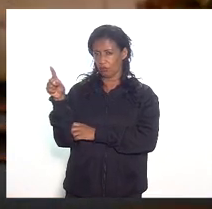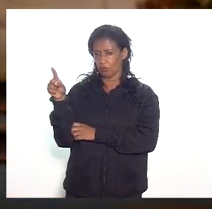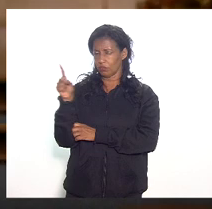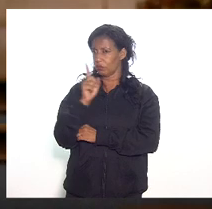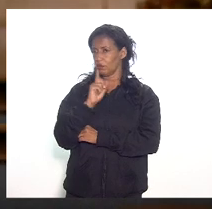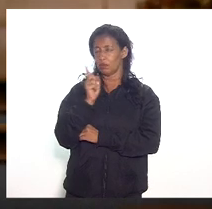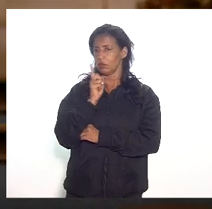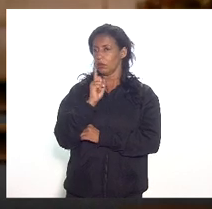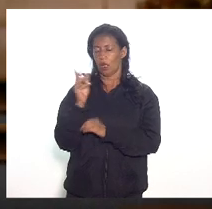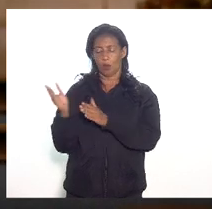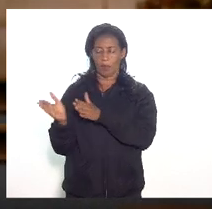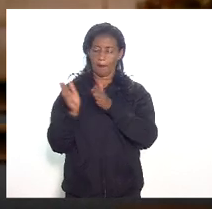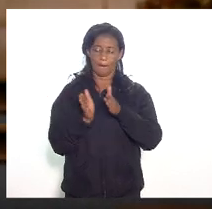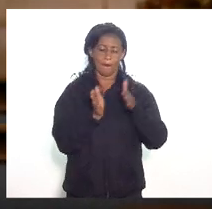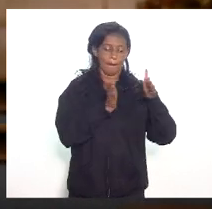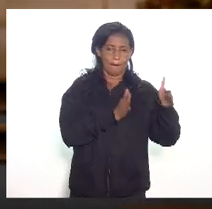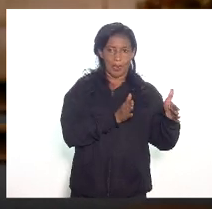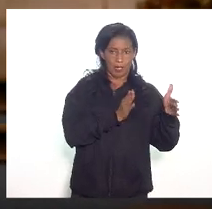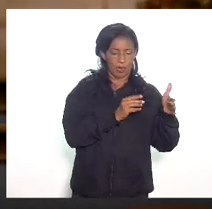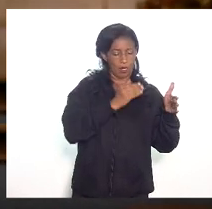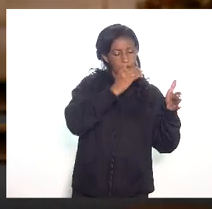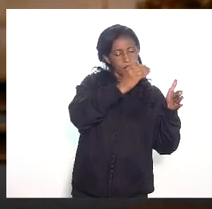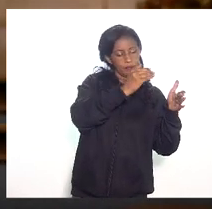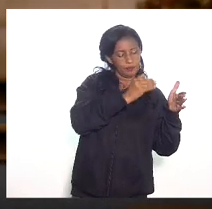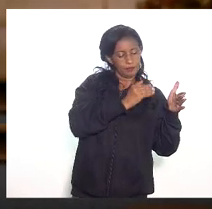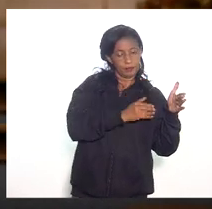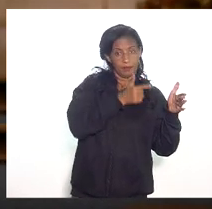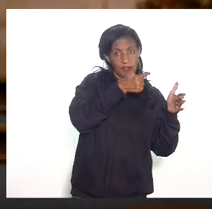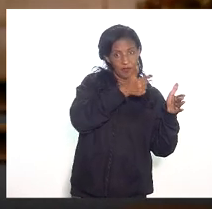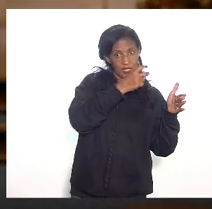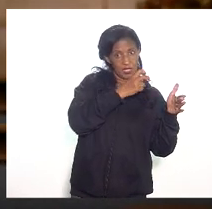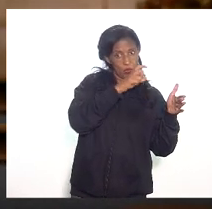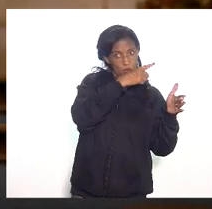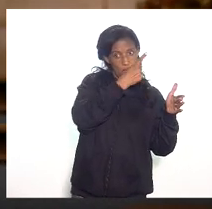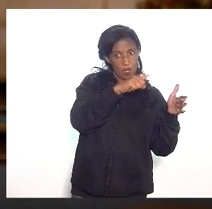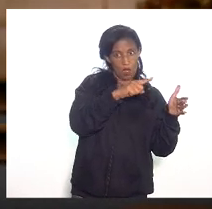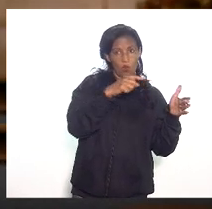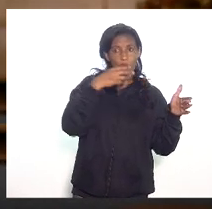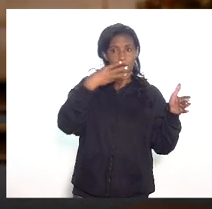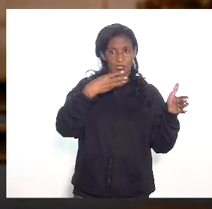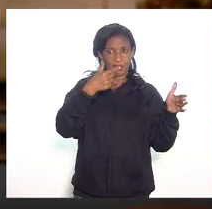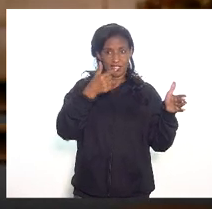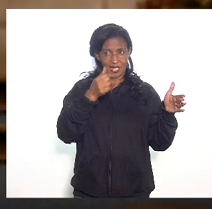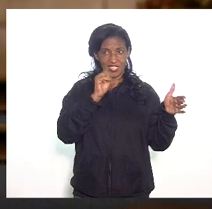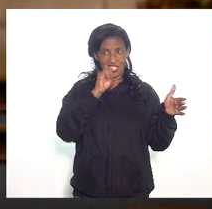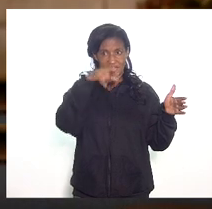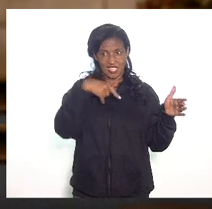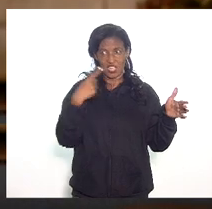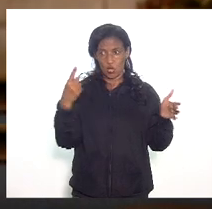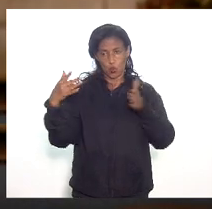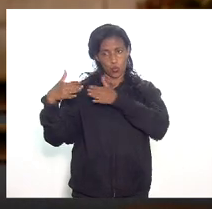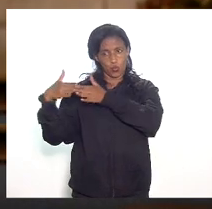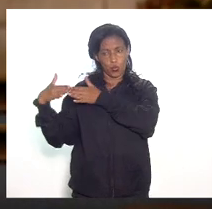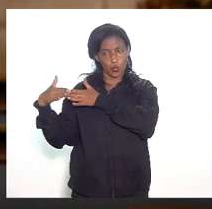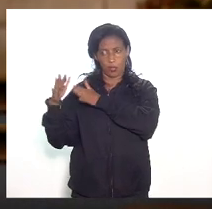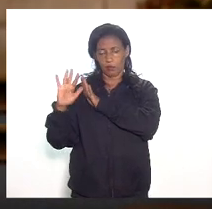paralelo aqui então 25 não os 37 sim e uma abstenção